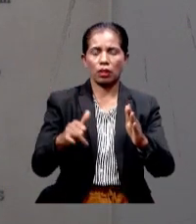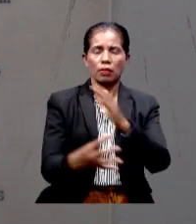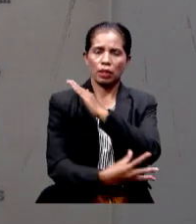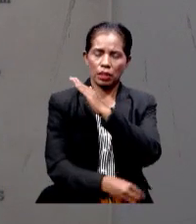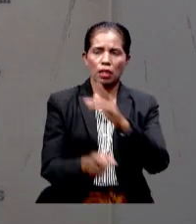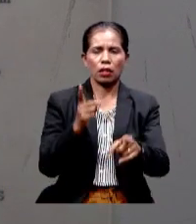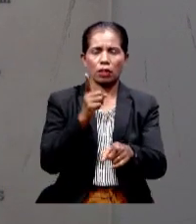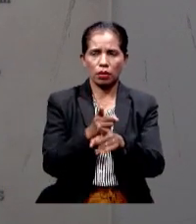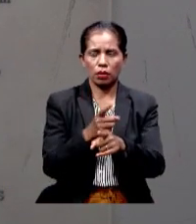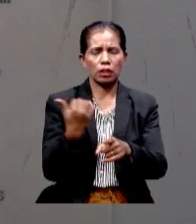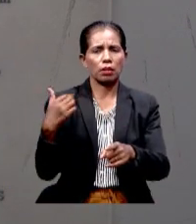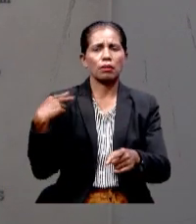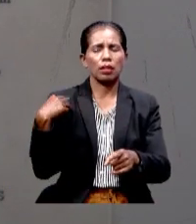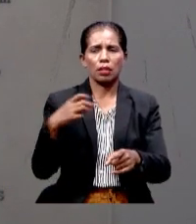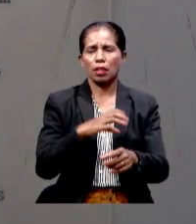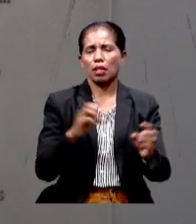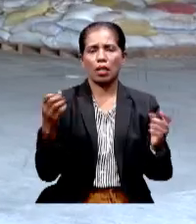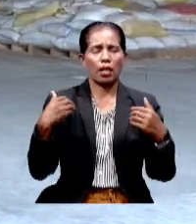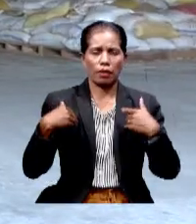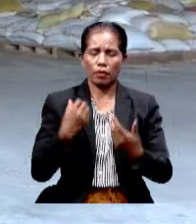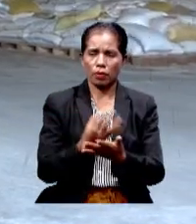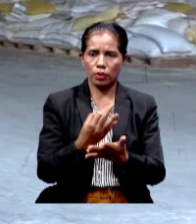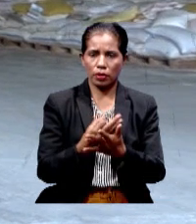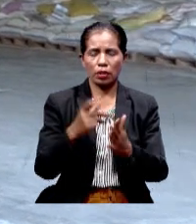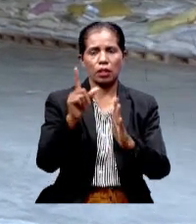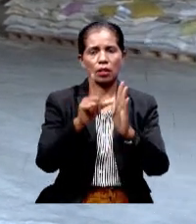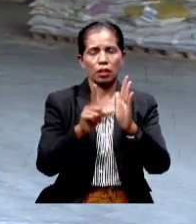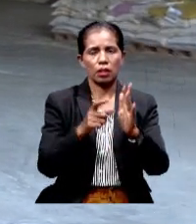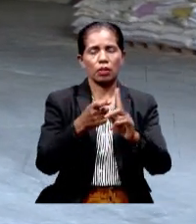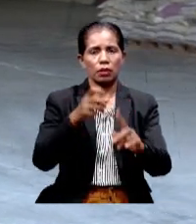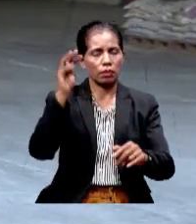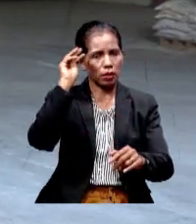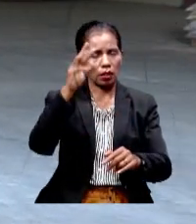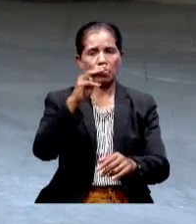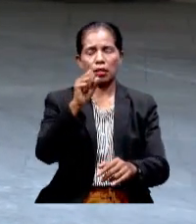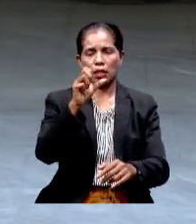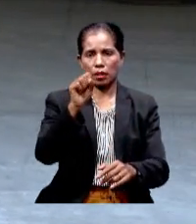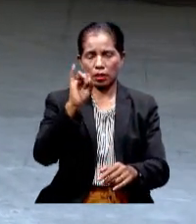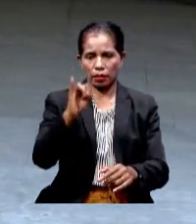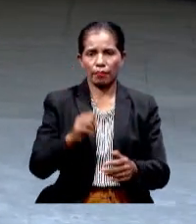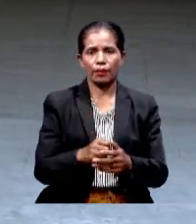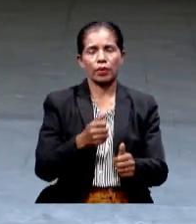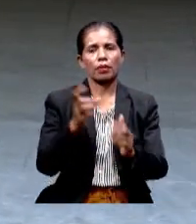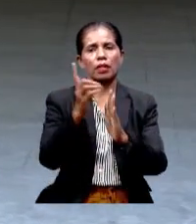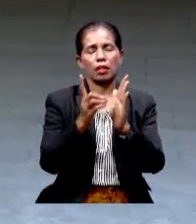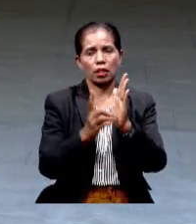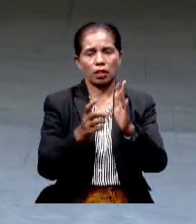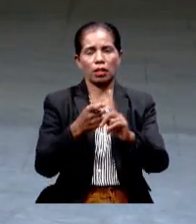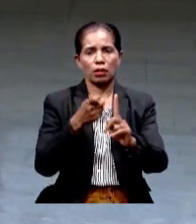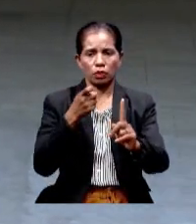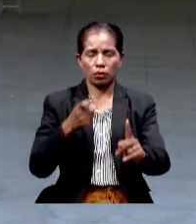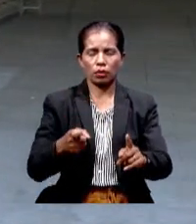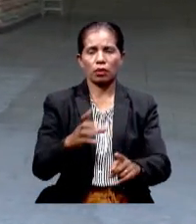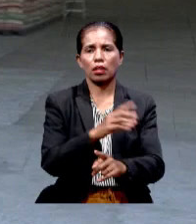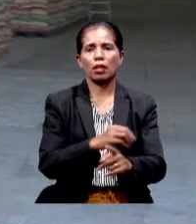doni. Sira no kibit laik mas lai haduni e lista maior si ministério social. Tuir dados do Centro Logístico Nacional, deu